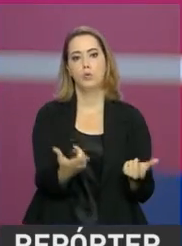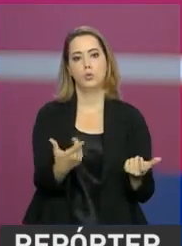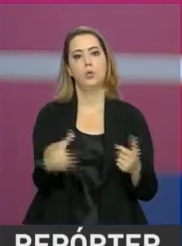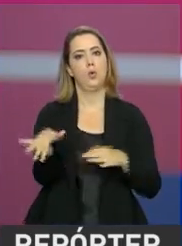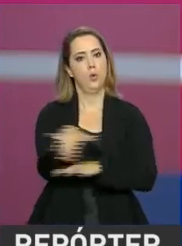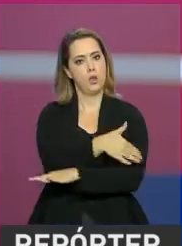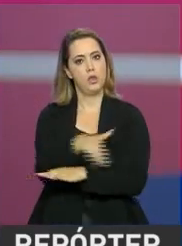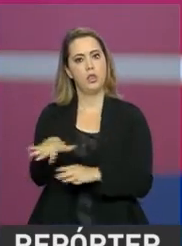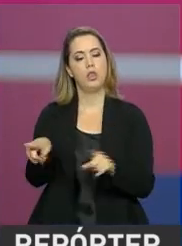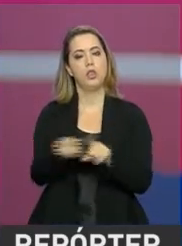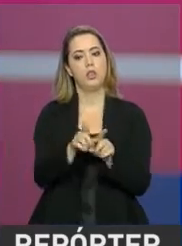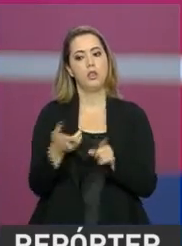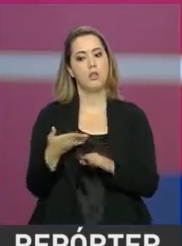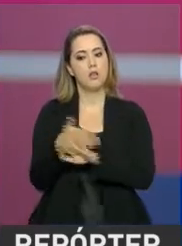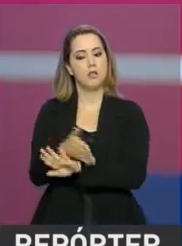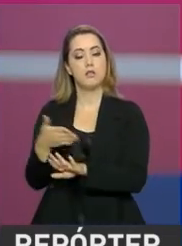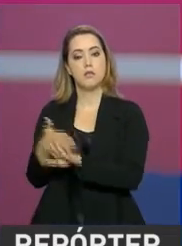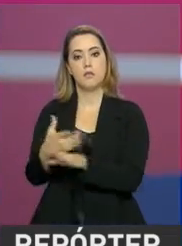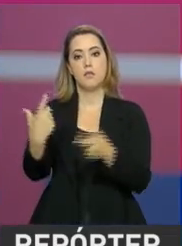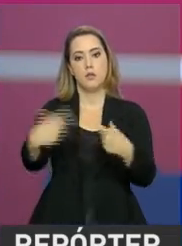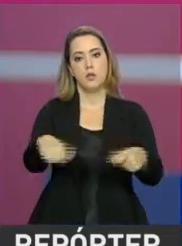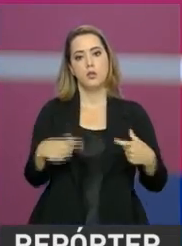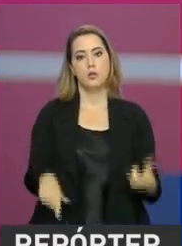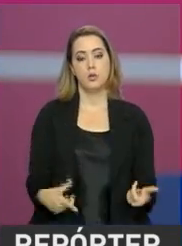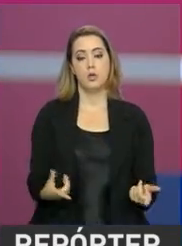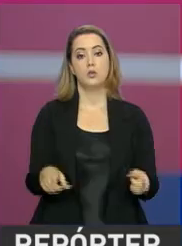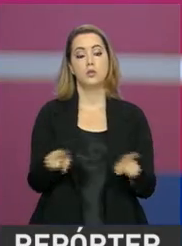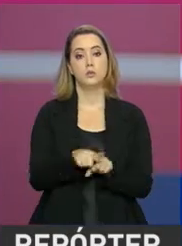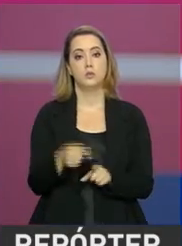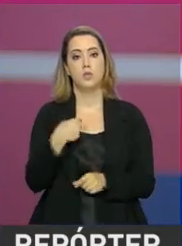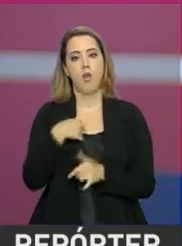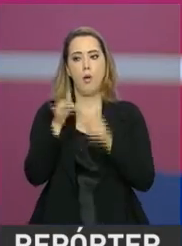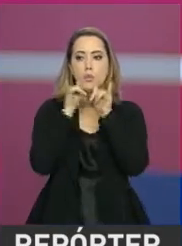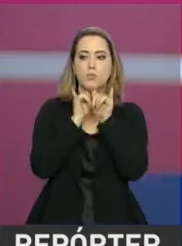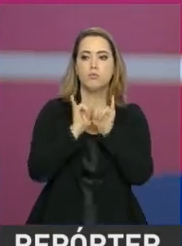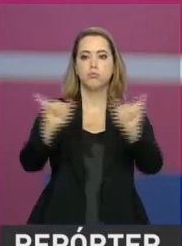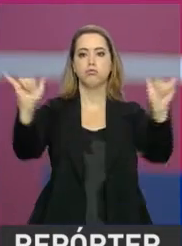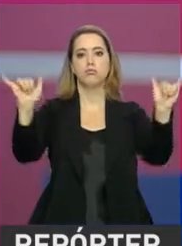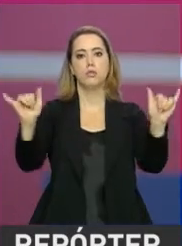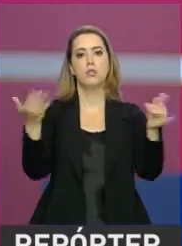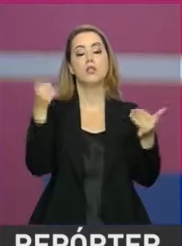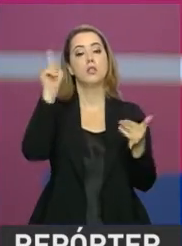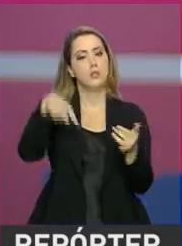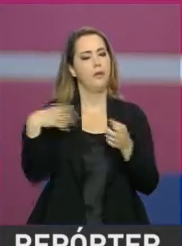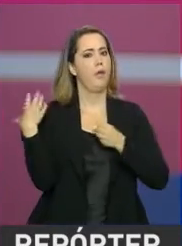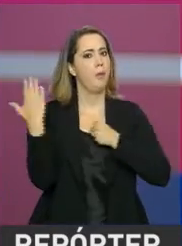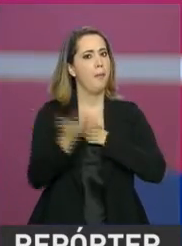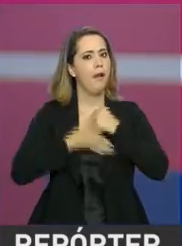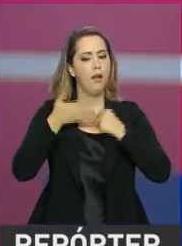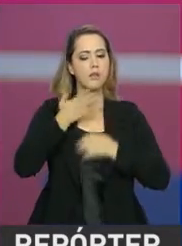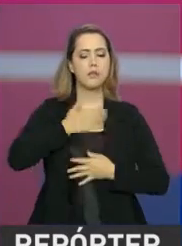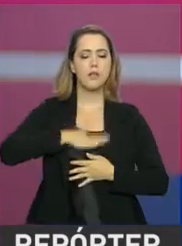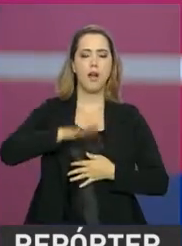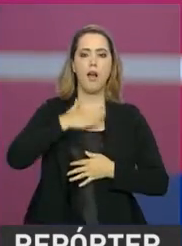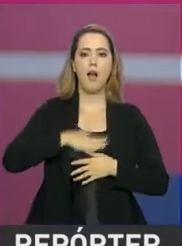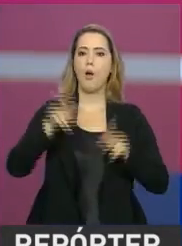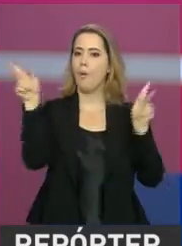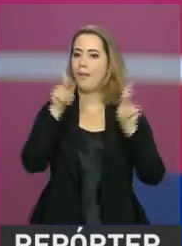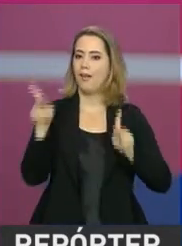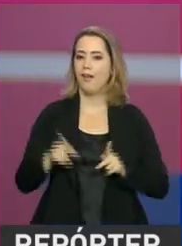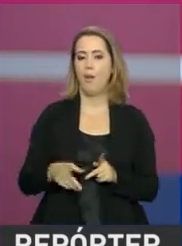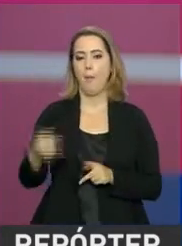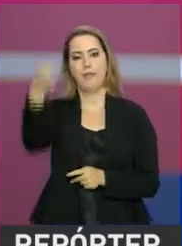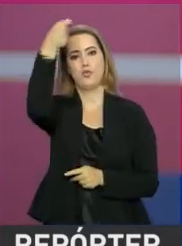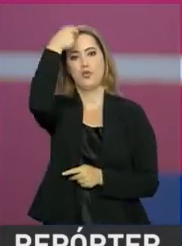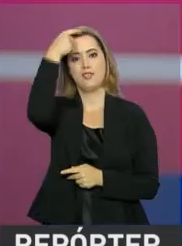vai submeter à prova no local de prova e eu transmito aquilo que é básico tranquilidade paz de espírito